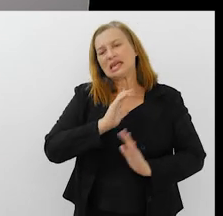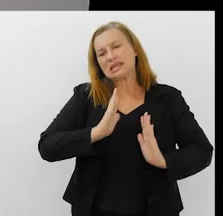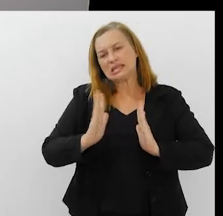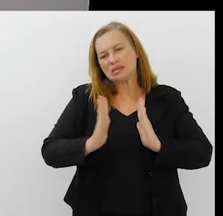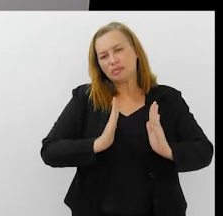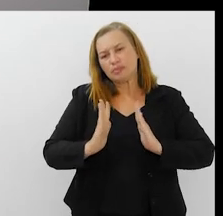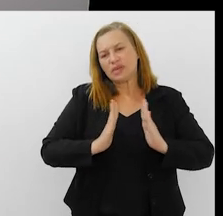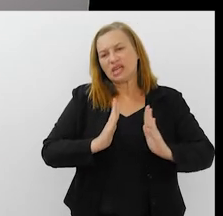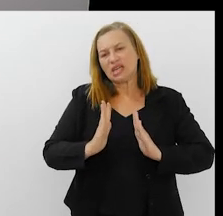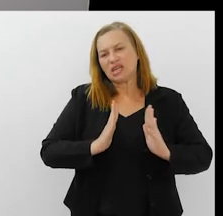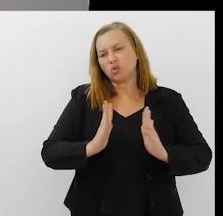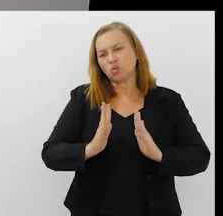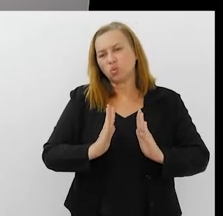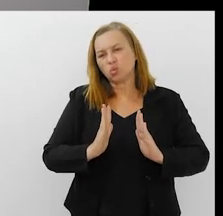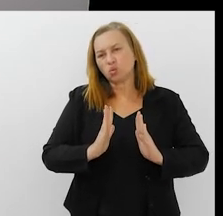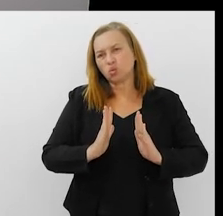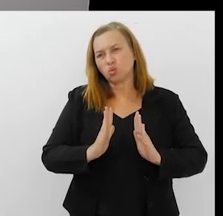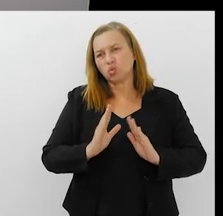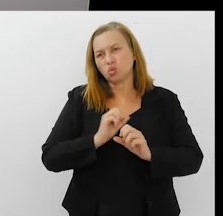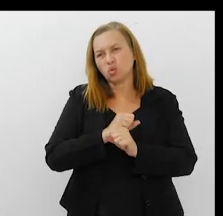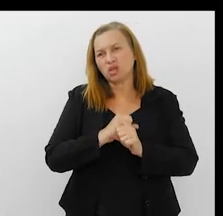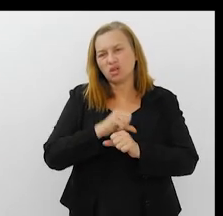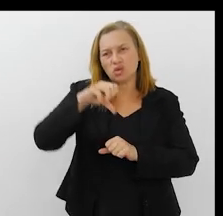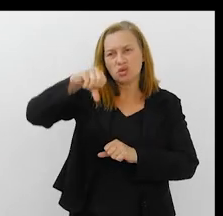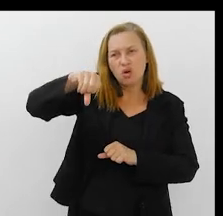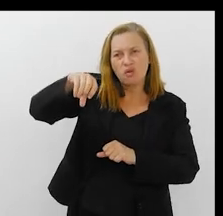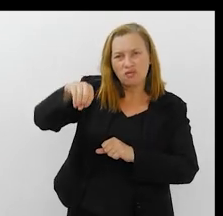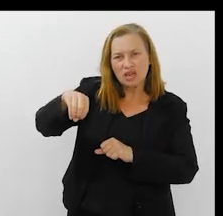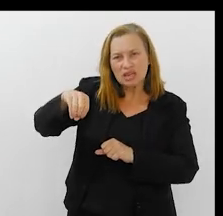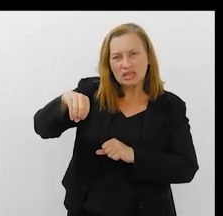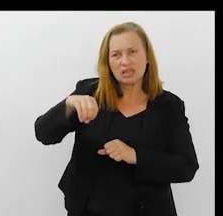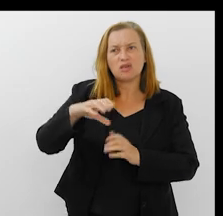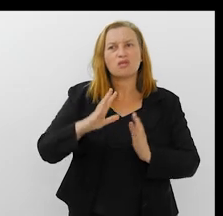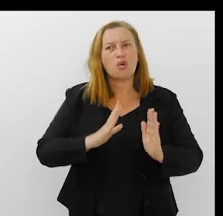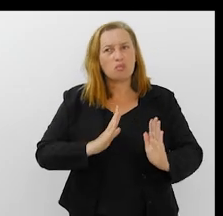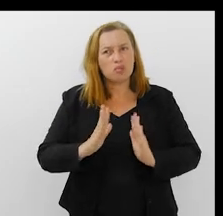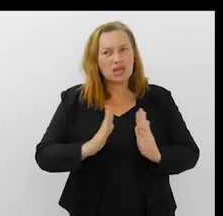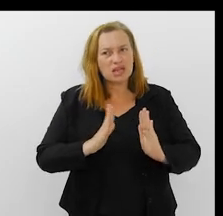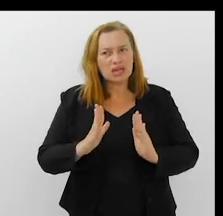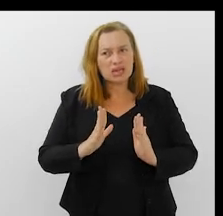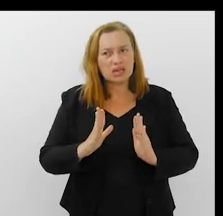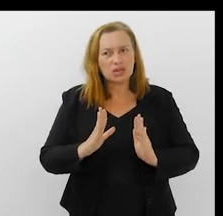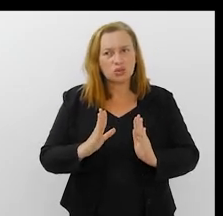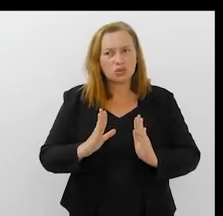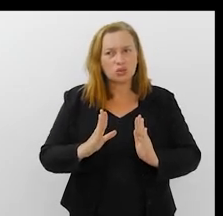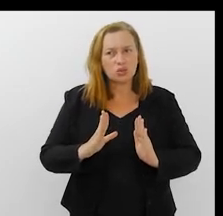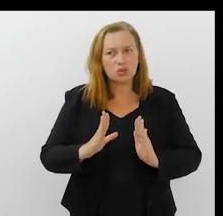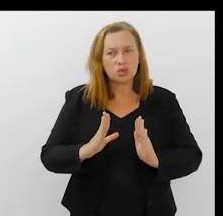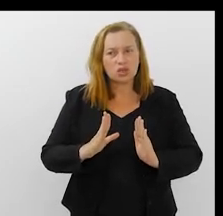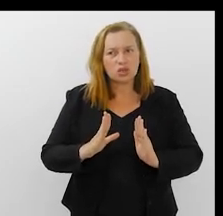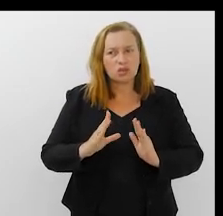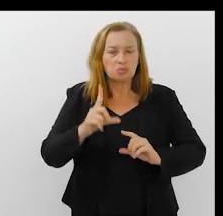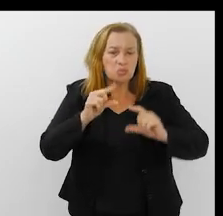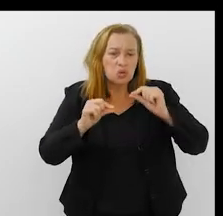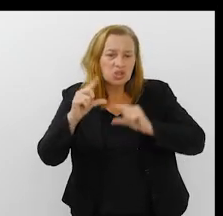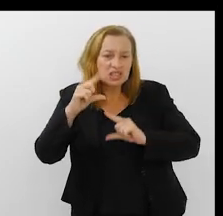diferenciado. Fase, essa fase dos anos 90, uma fase que foi a mocidade, uma